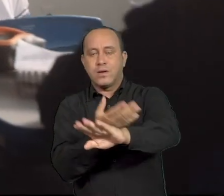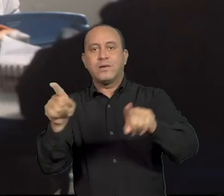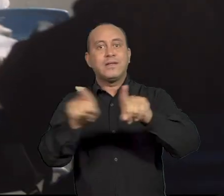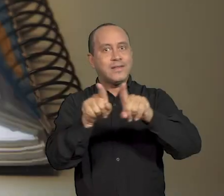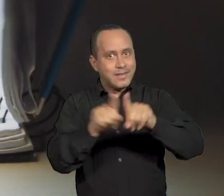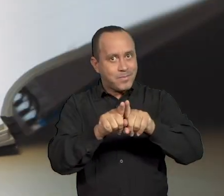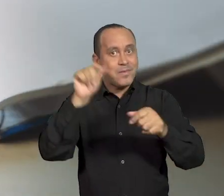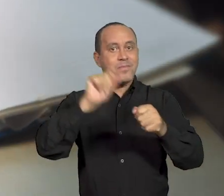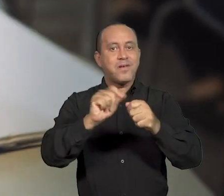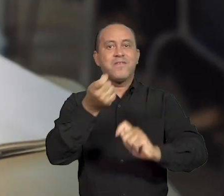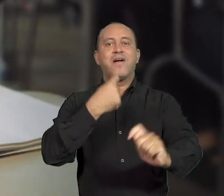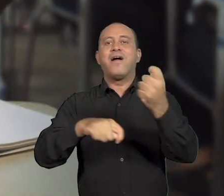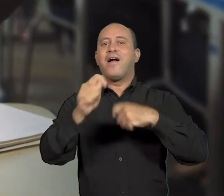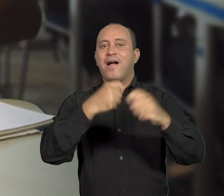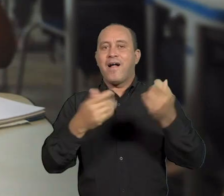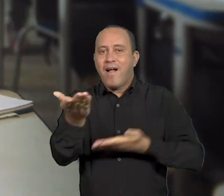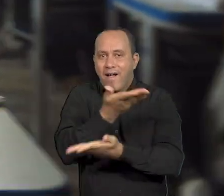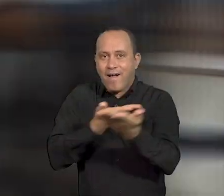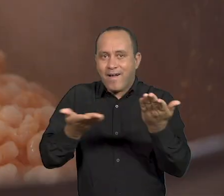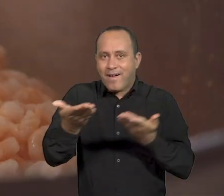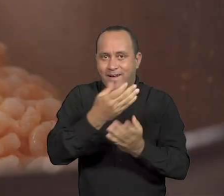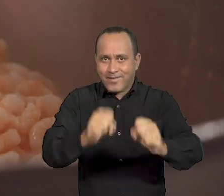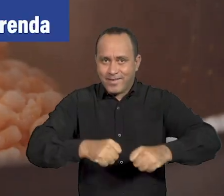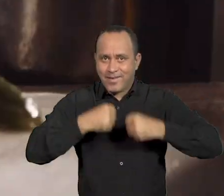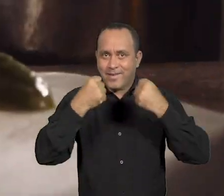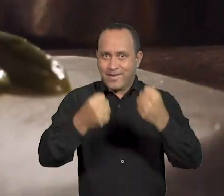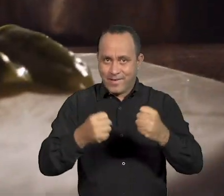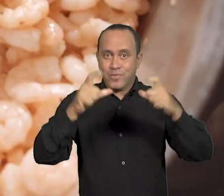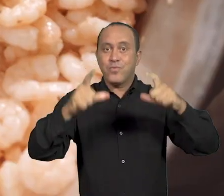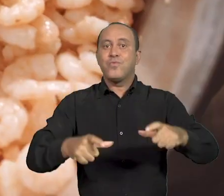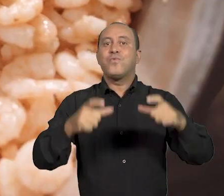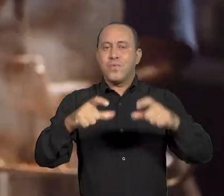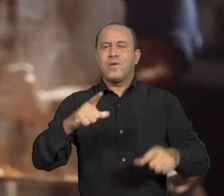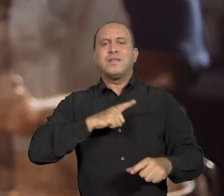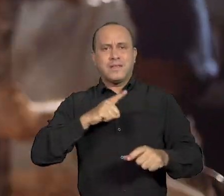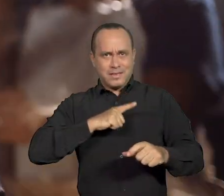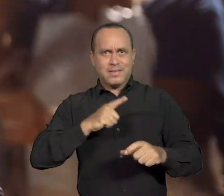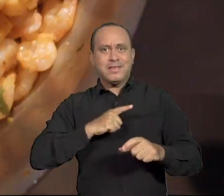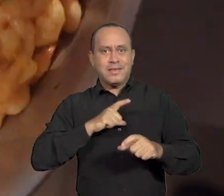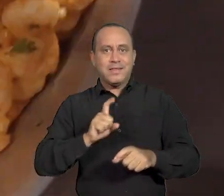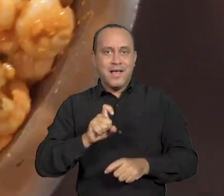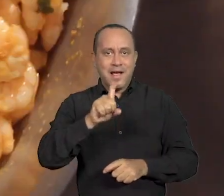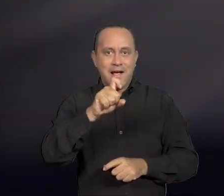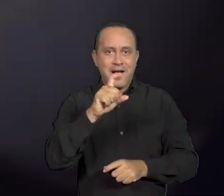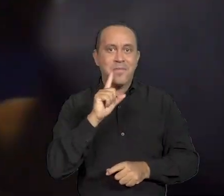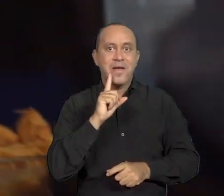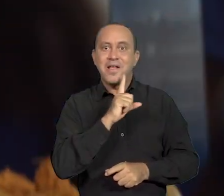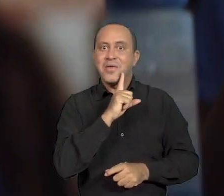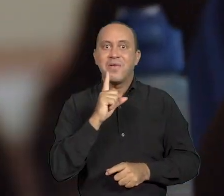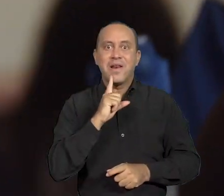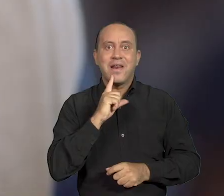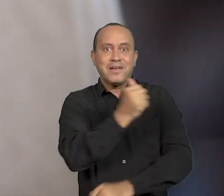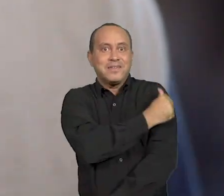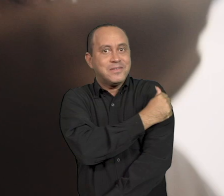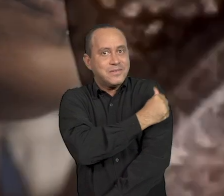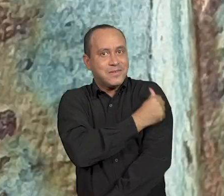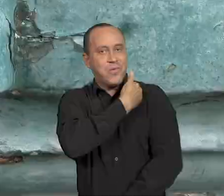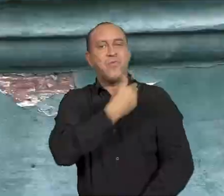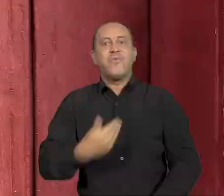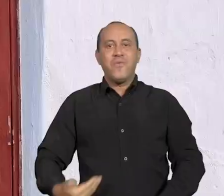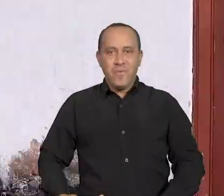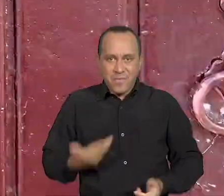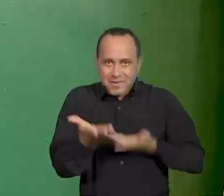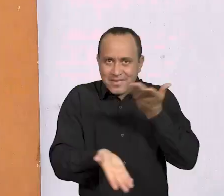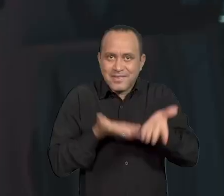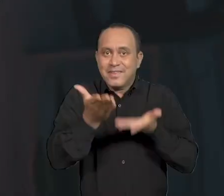Ah, e para fazer a economia girar e fortalecer a produção local, tem até camarão na merenda dos estudantes, viu? O